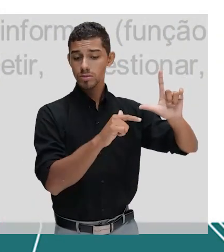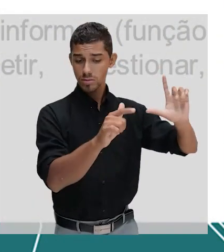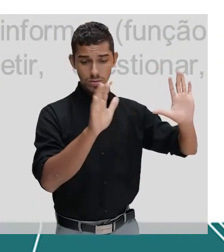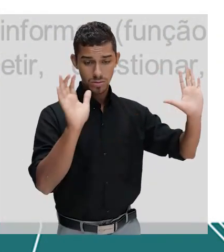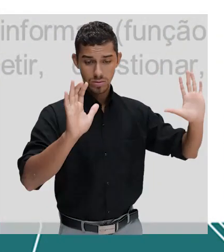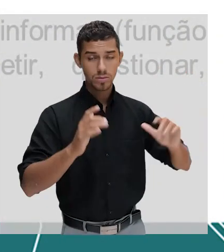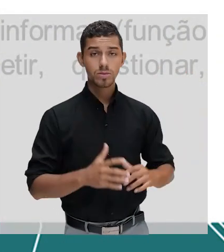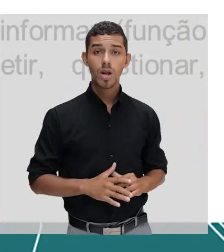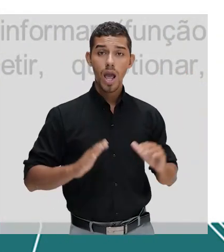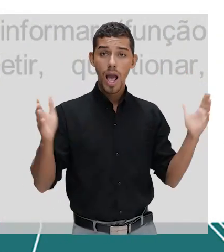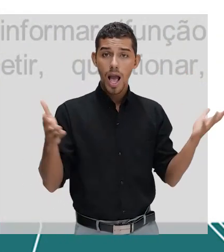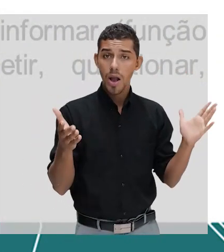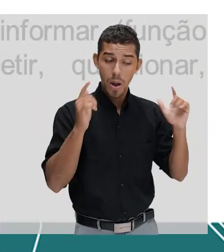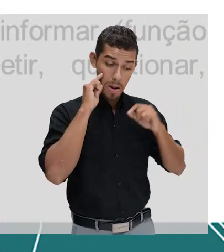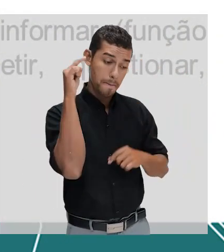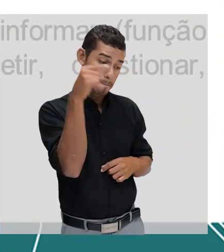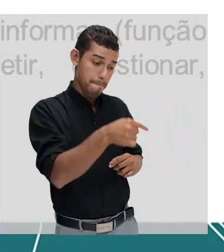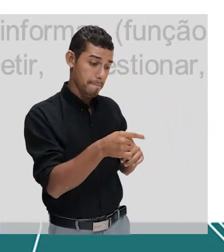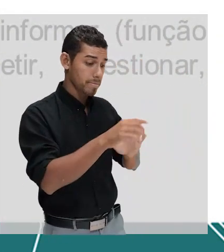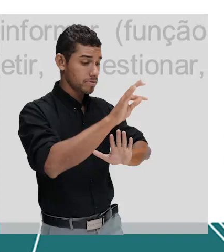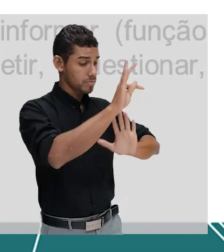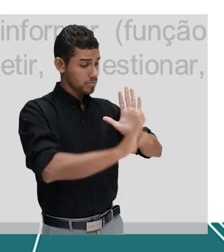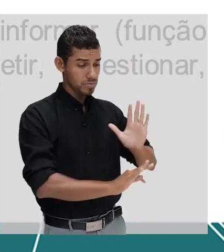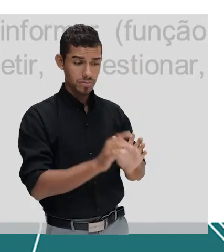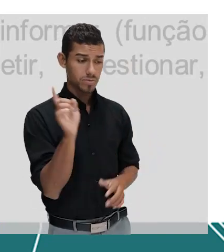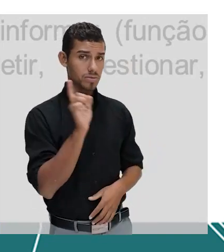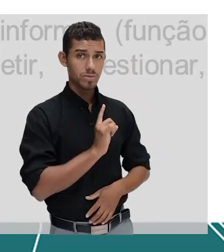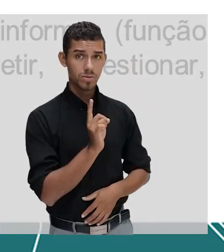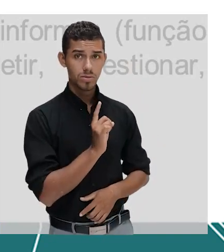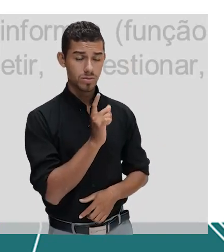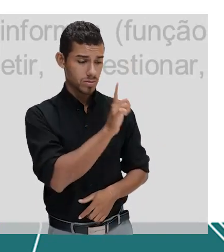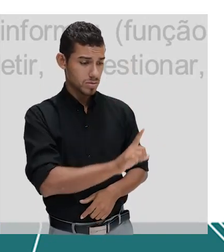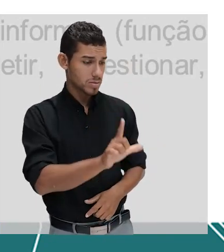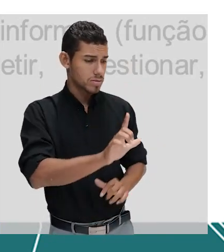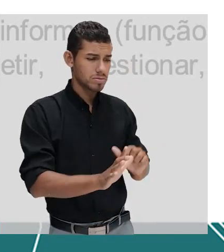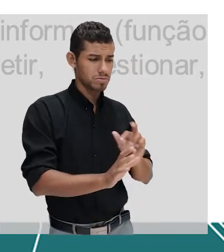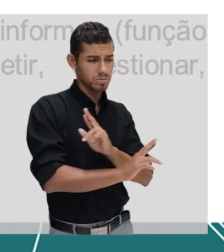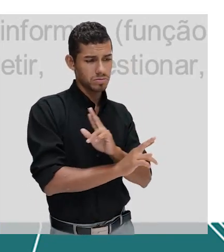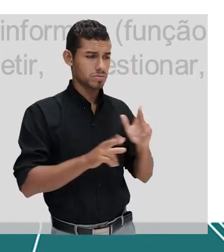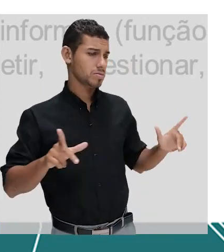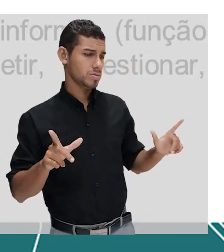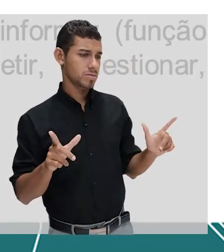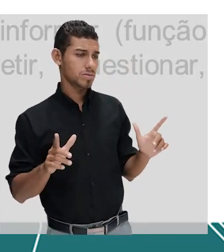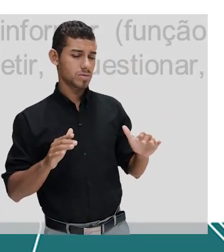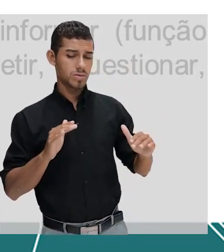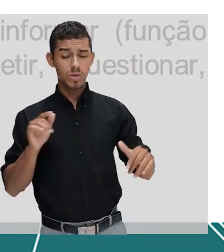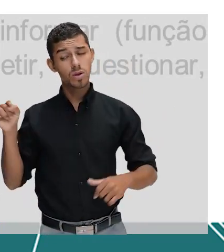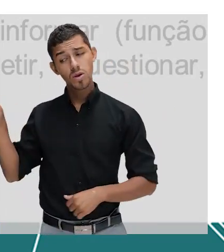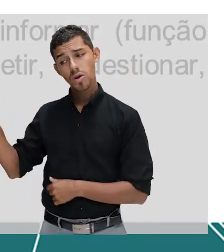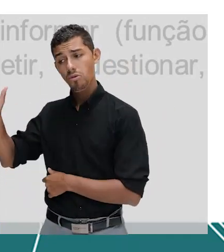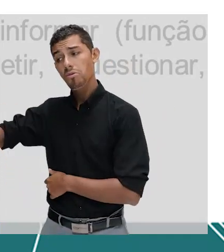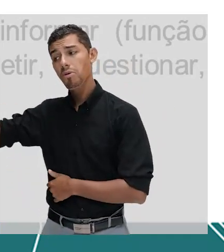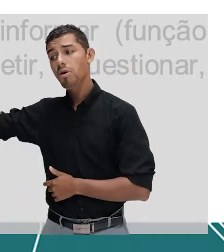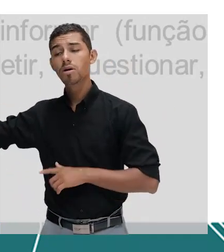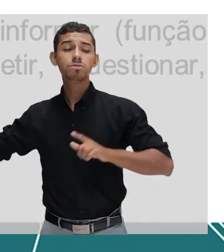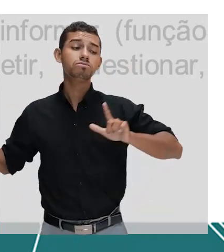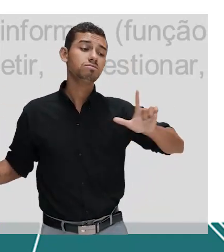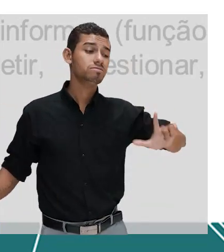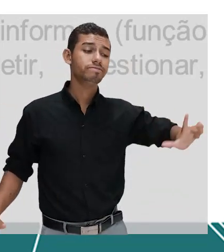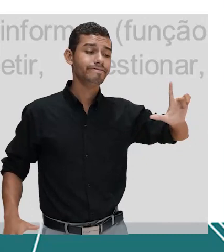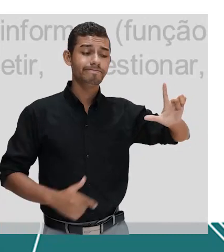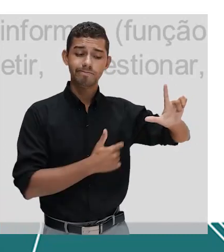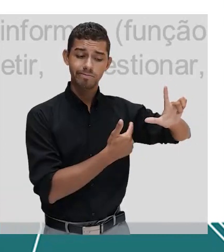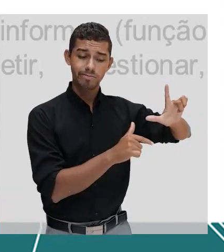Agora vamos ver os não literários, né? Como vocês podem perceber, aí existe uma contraposição, né? Enquanto uns são literários, outros